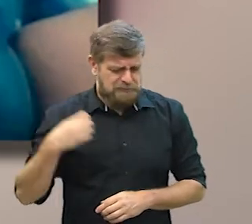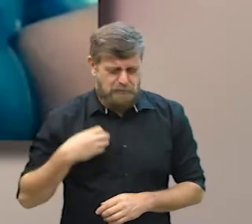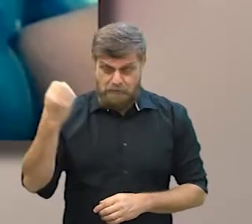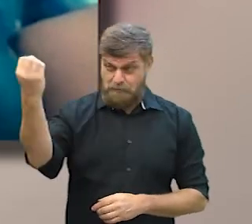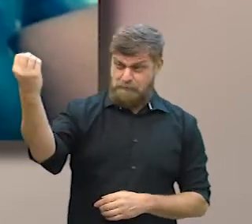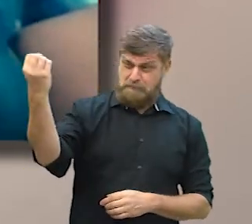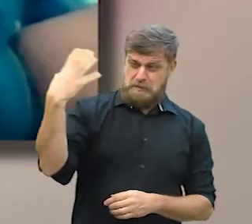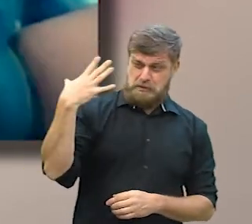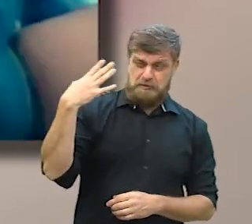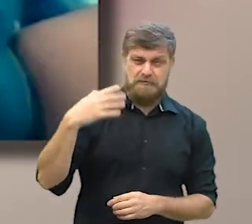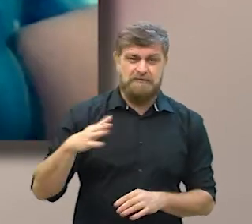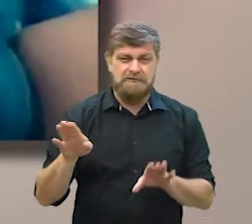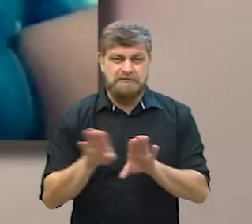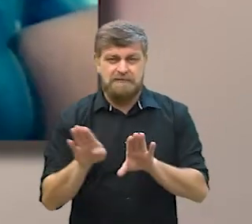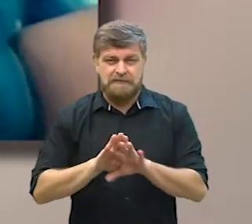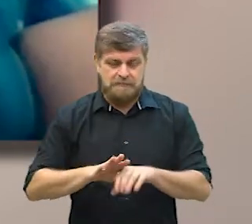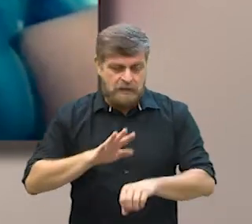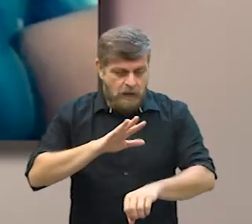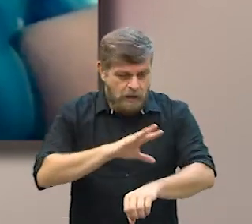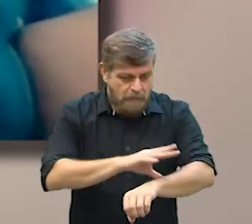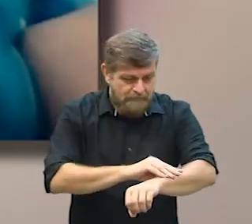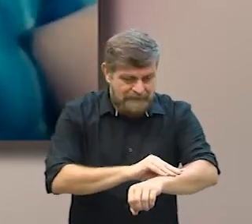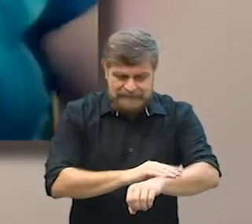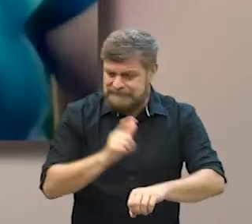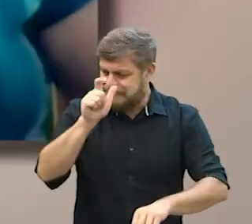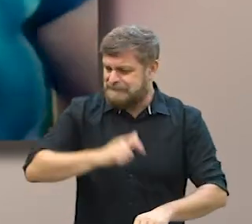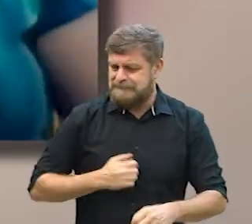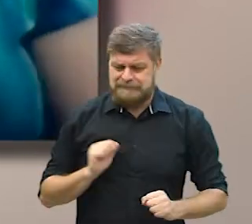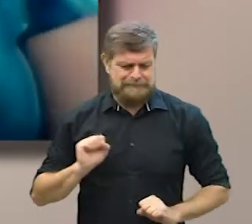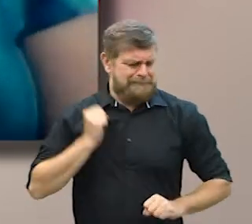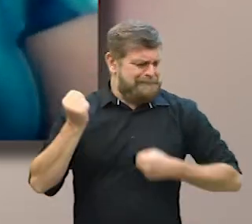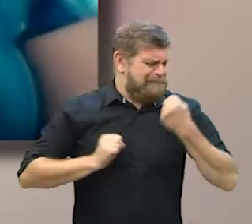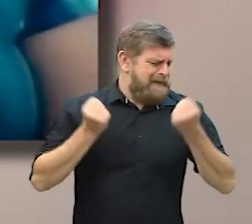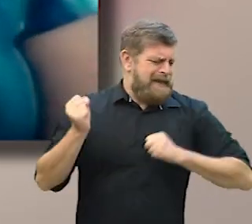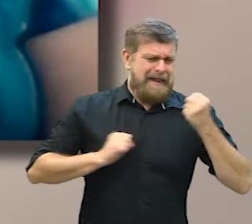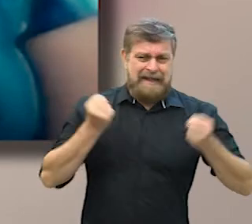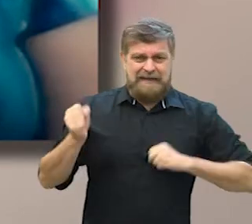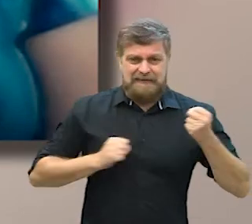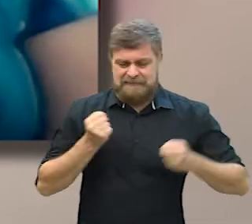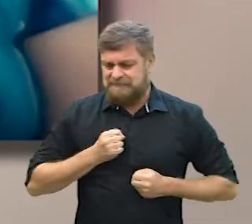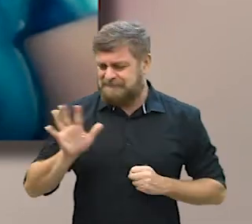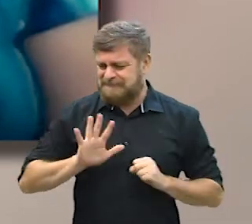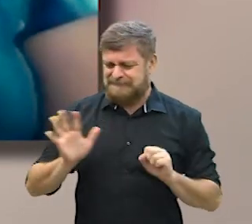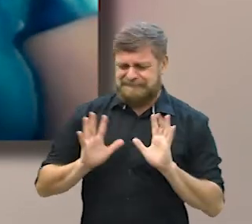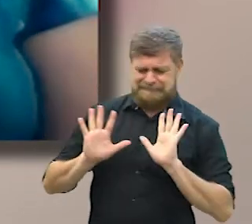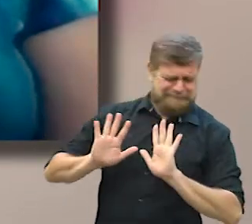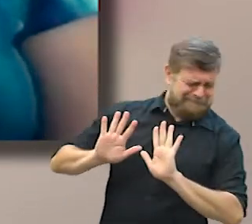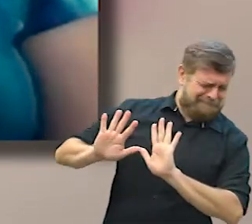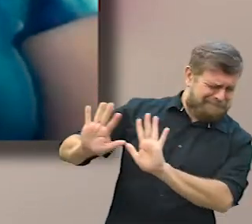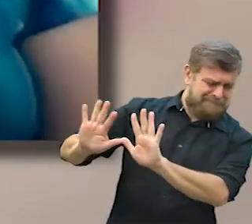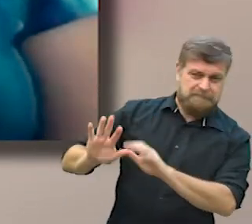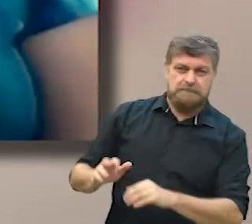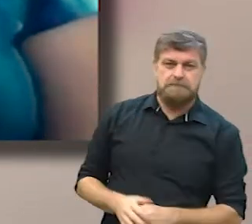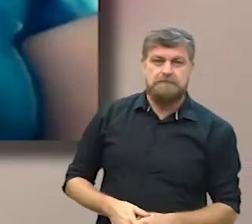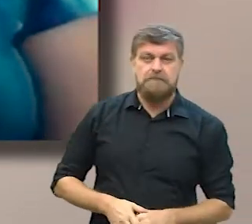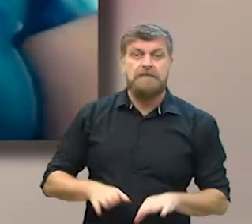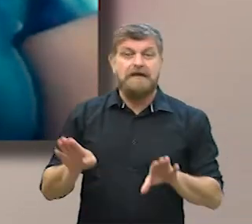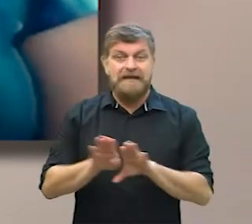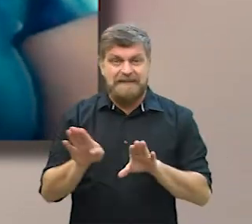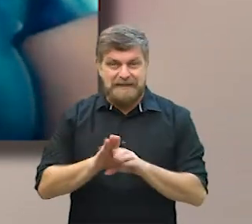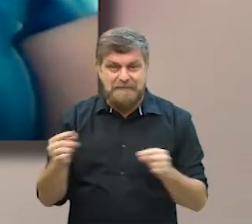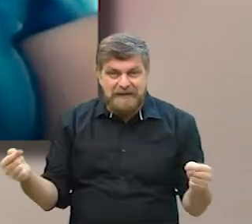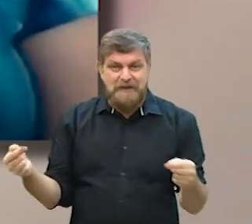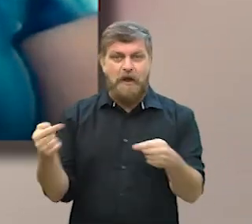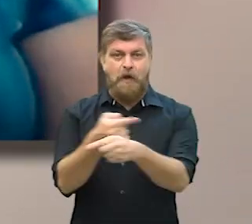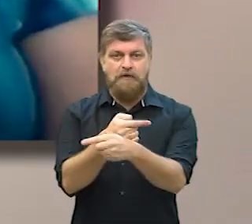ou de luz no ambiente, ou o toque, ela já pode reagir muito mal frente a esse estímulo, ou